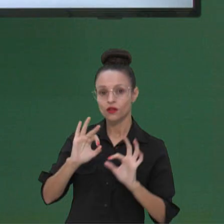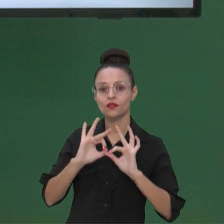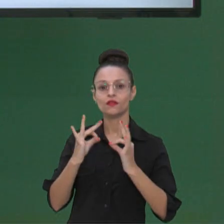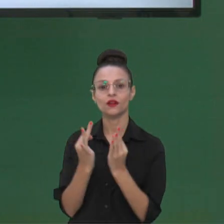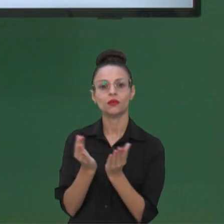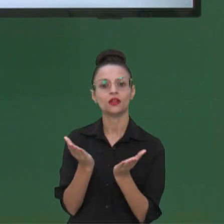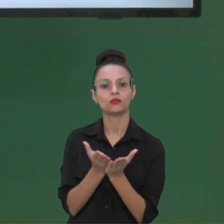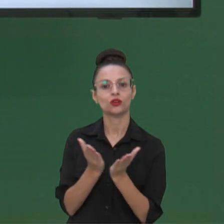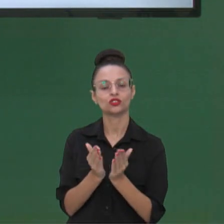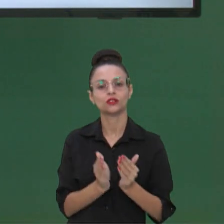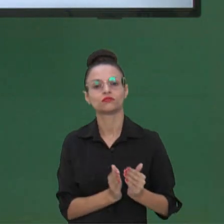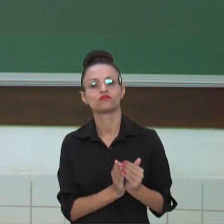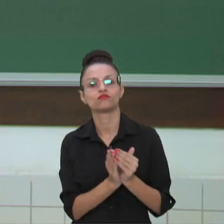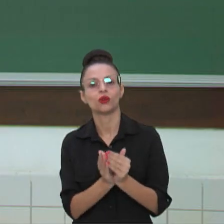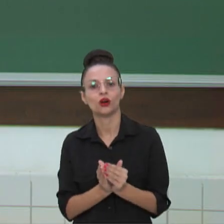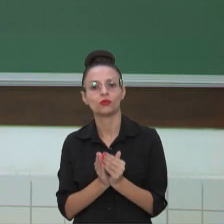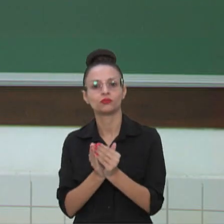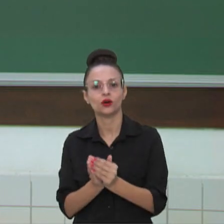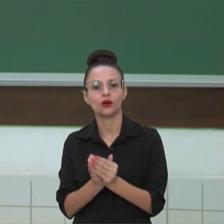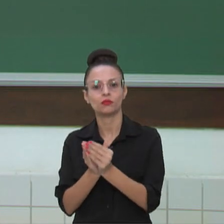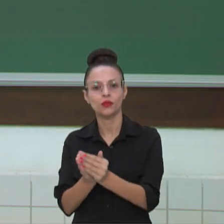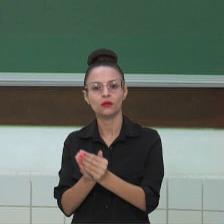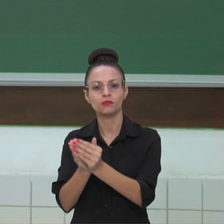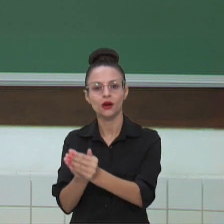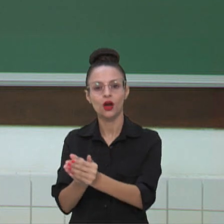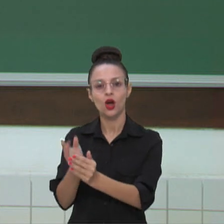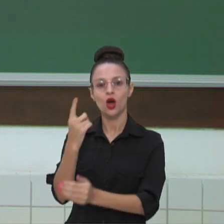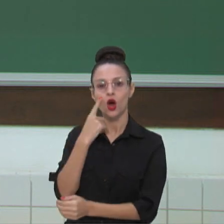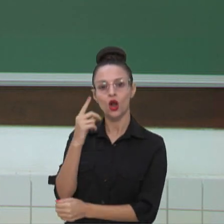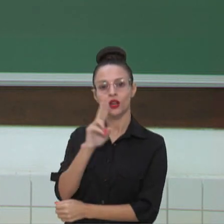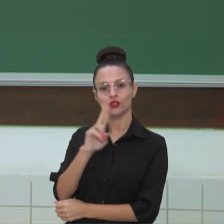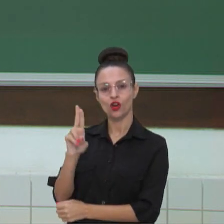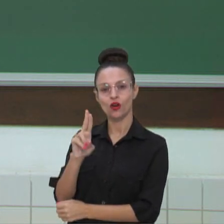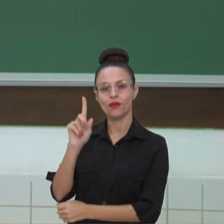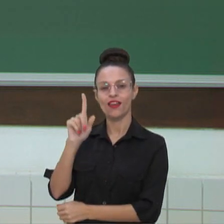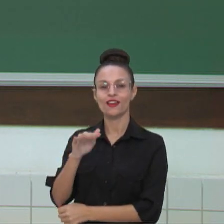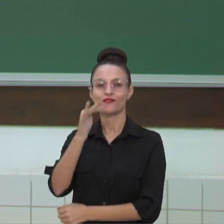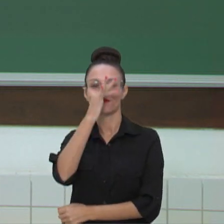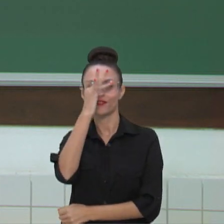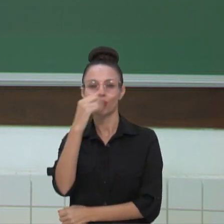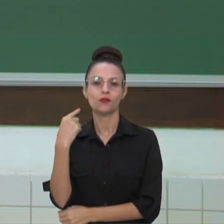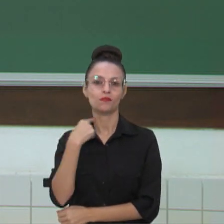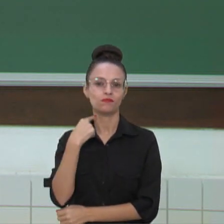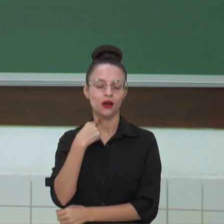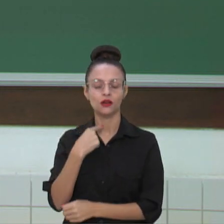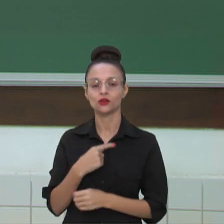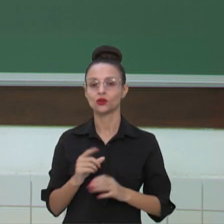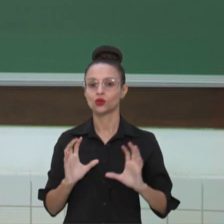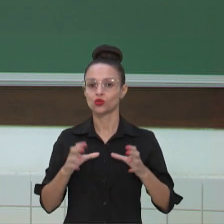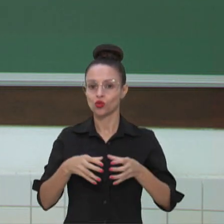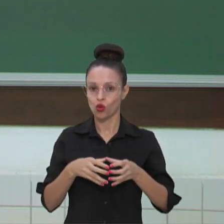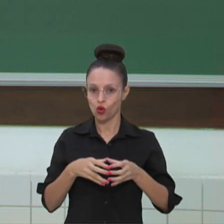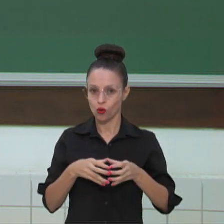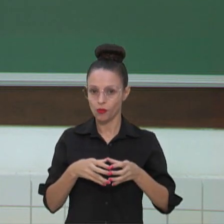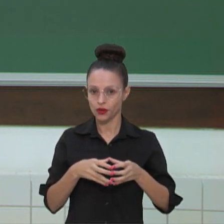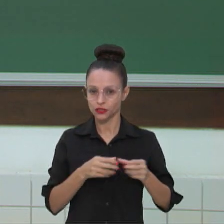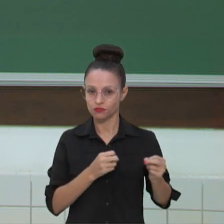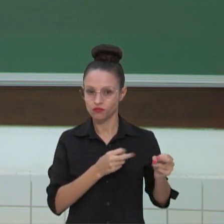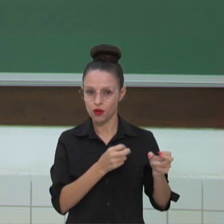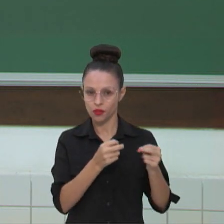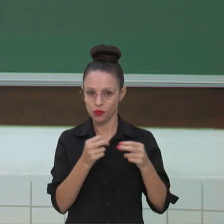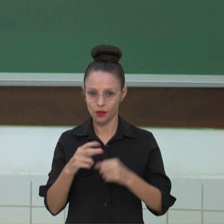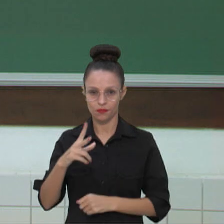protestantes a bordo de um navio chamado Mayflower, a Flor de Maio. Então, uma companhia de comércio